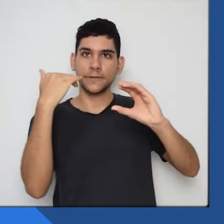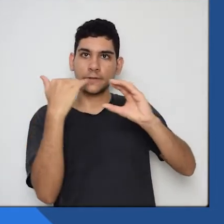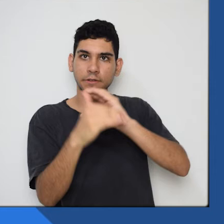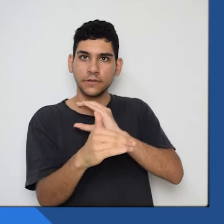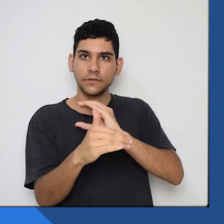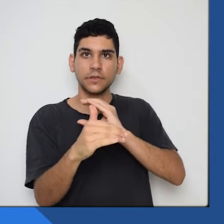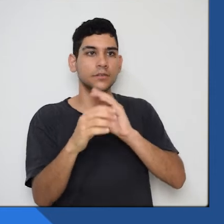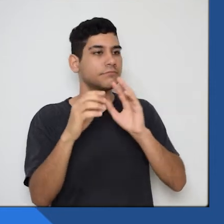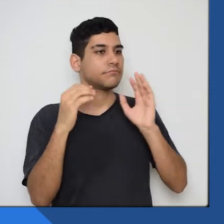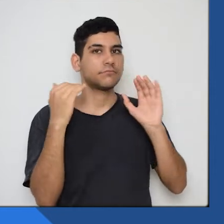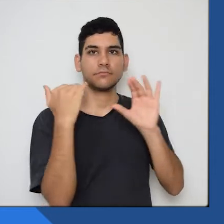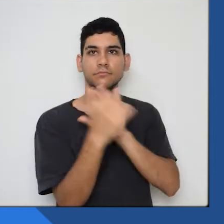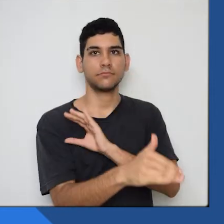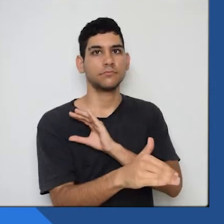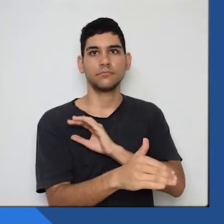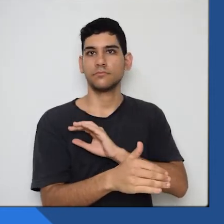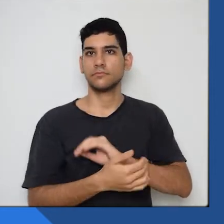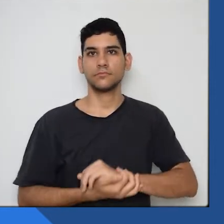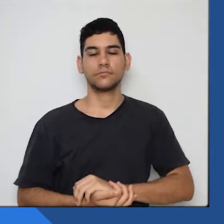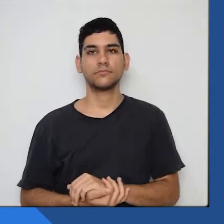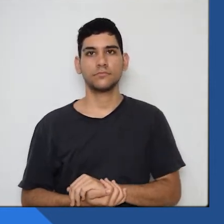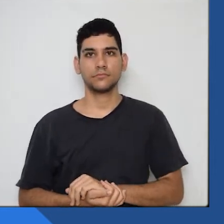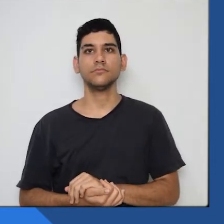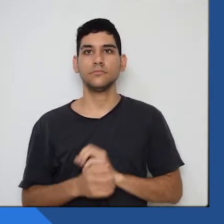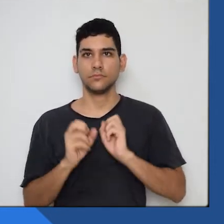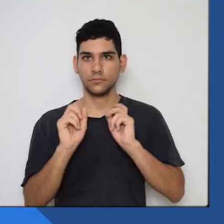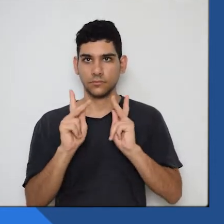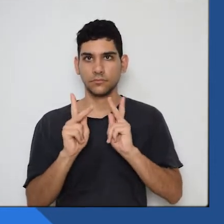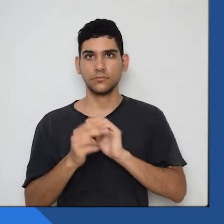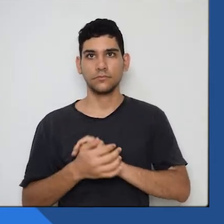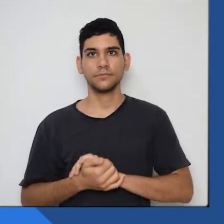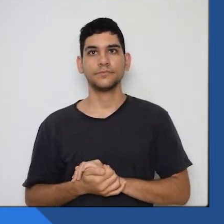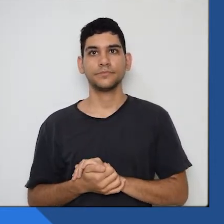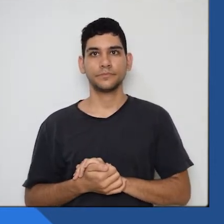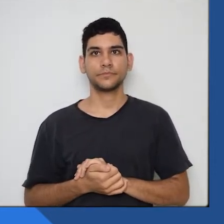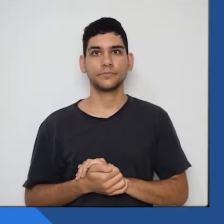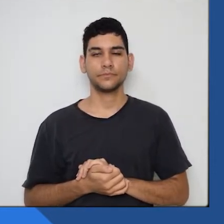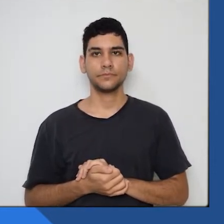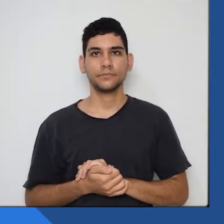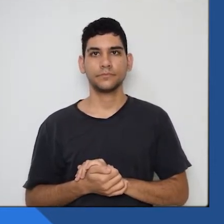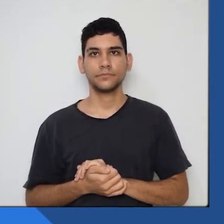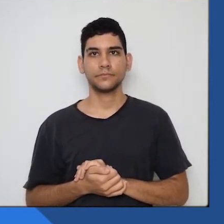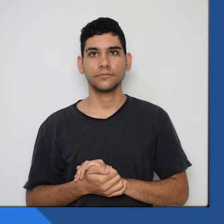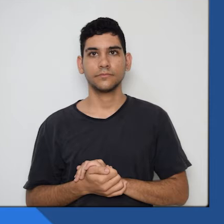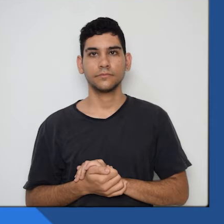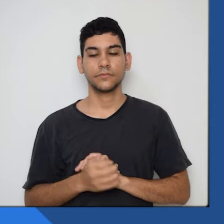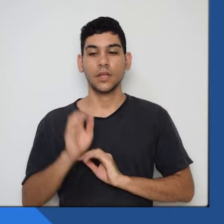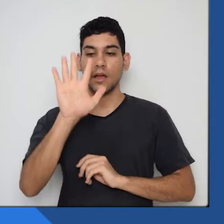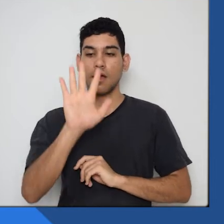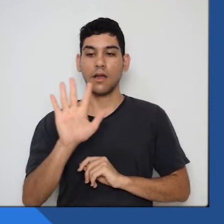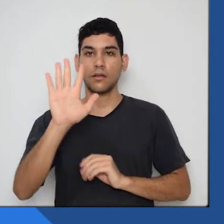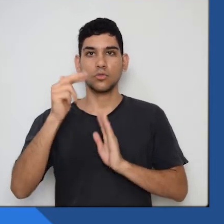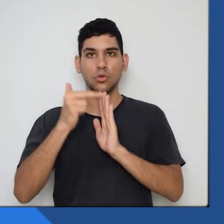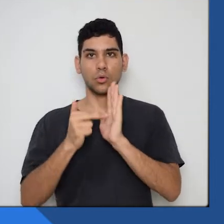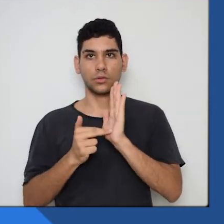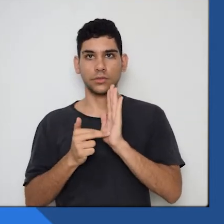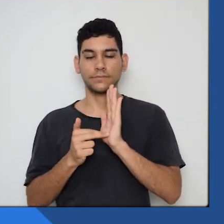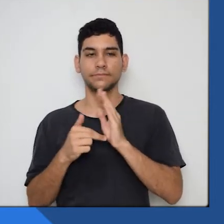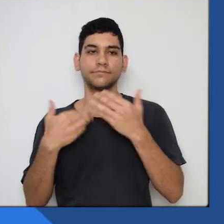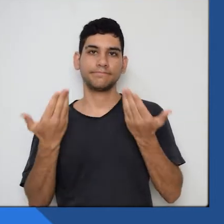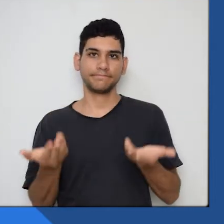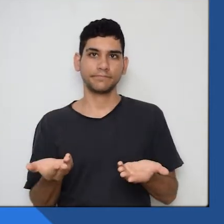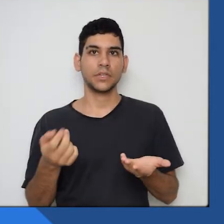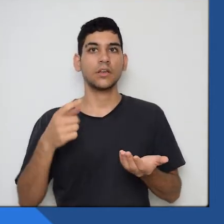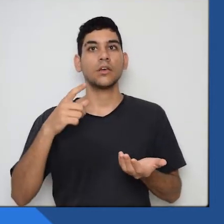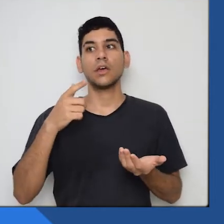Moodle submete as questões automaticamente para ele. Ok? Então, continuando aqui. Campo nota.